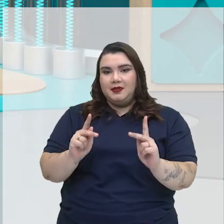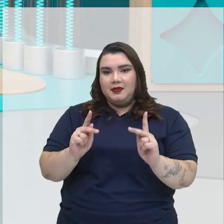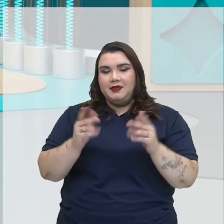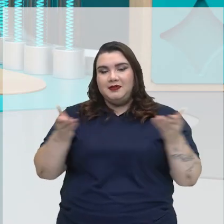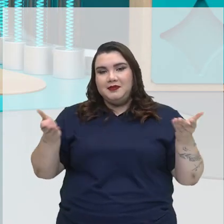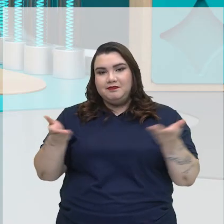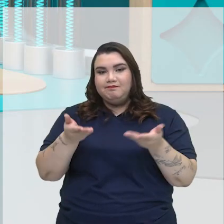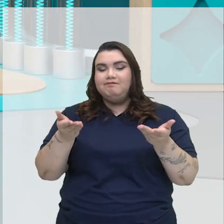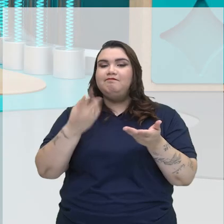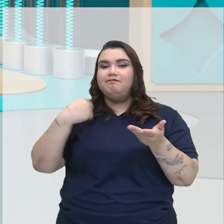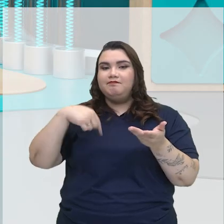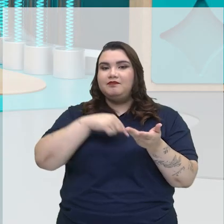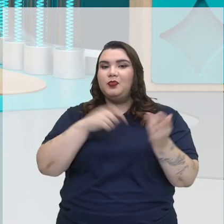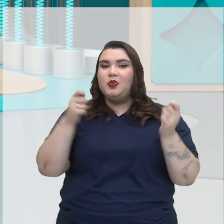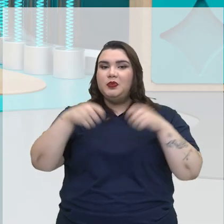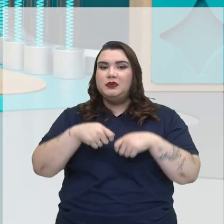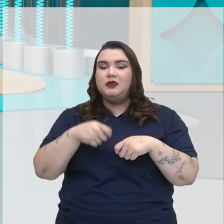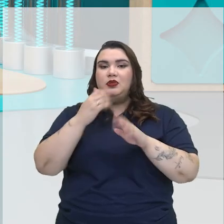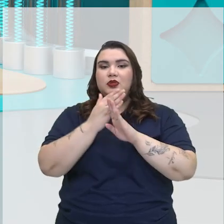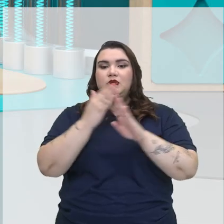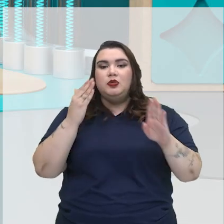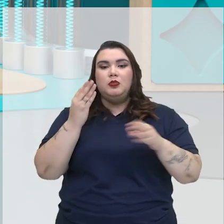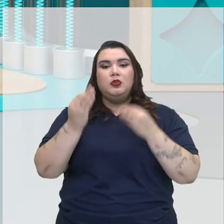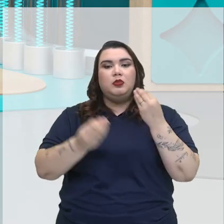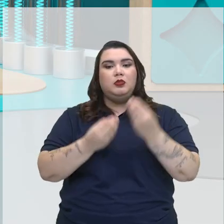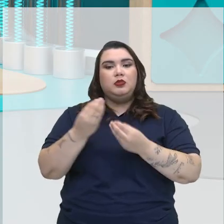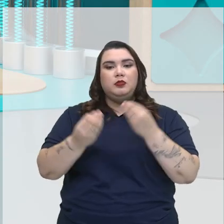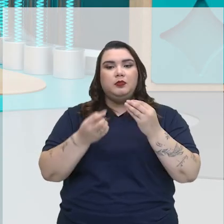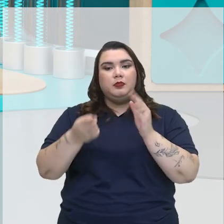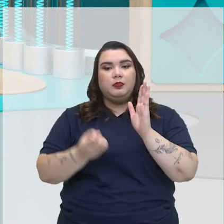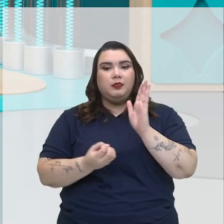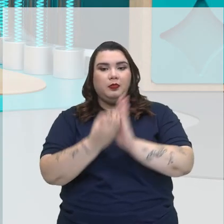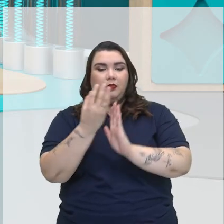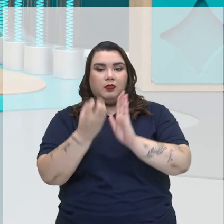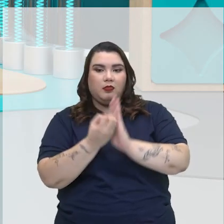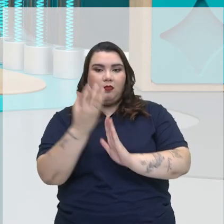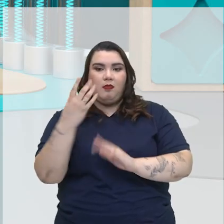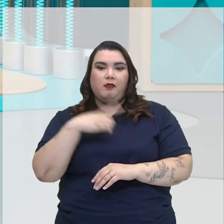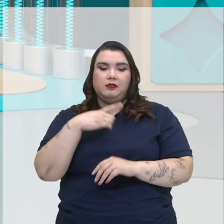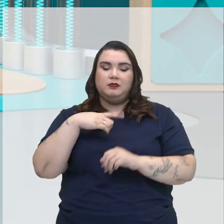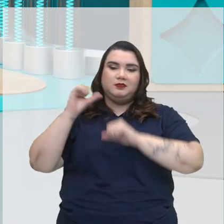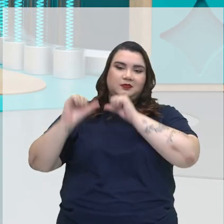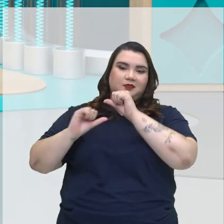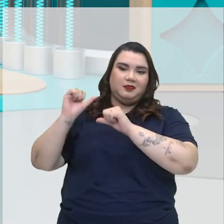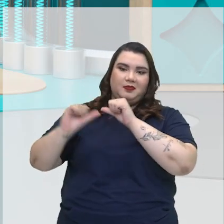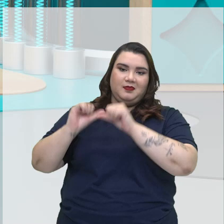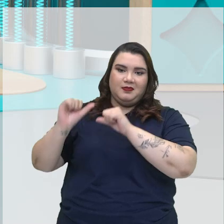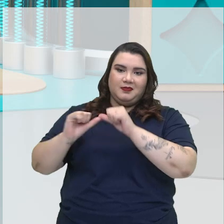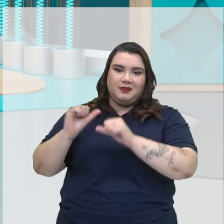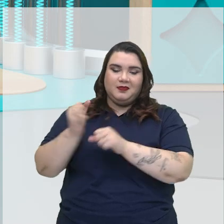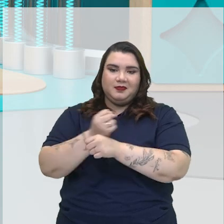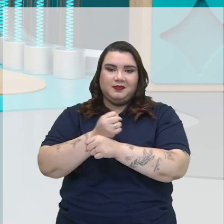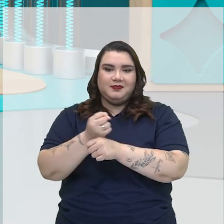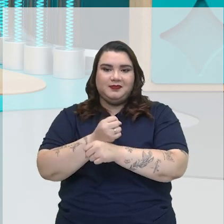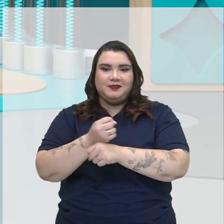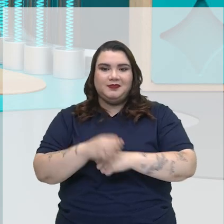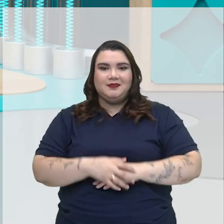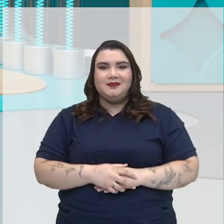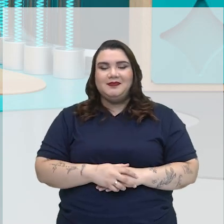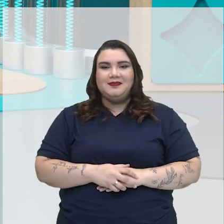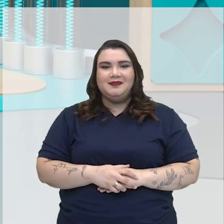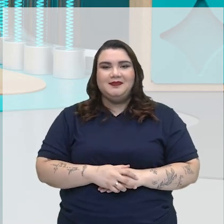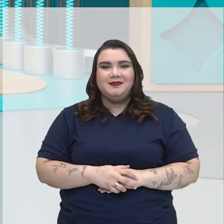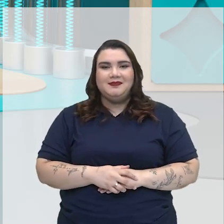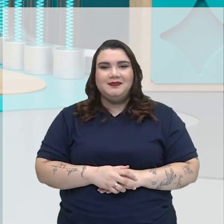Então, aqui a gente conseguiu identificar como essa produção ela vai sendo transformada com o passar dos anos.